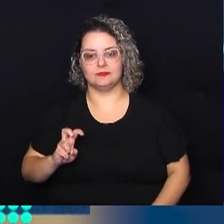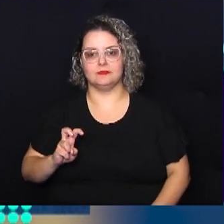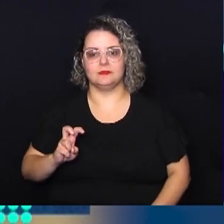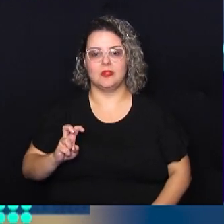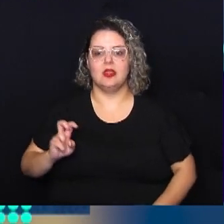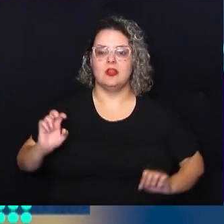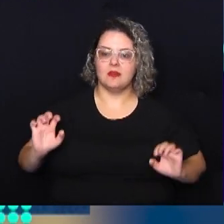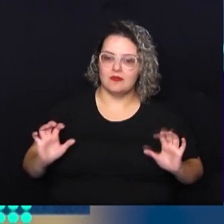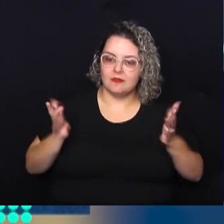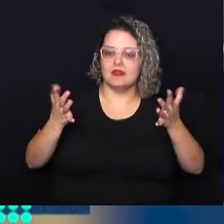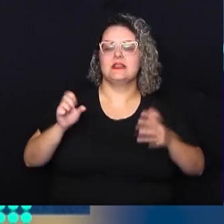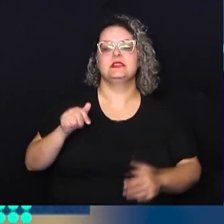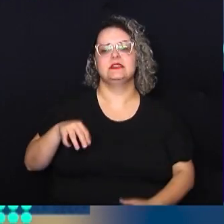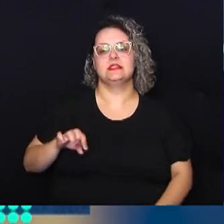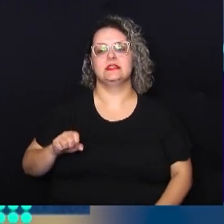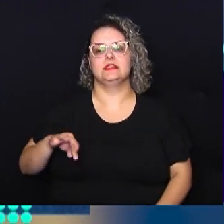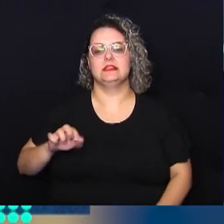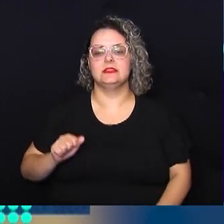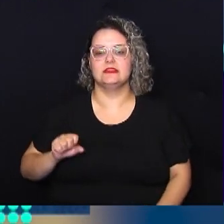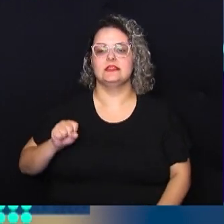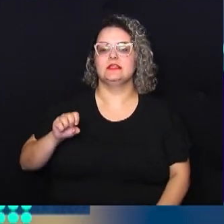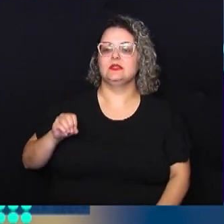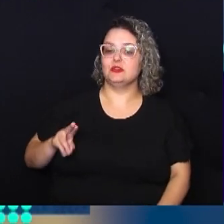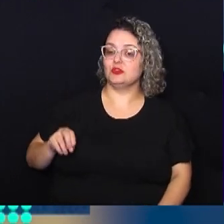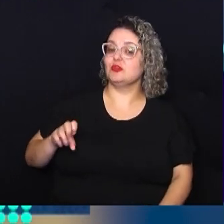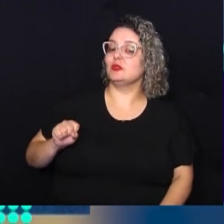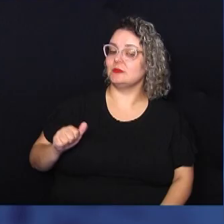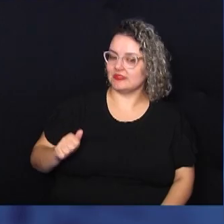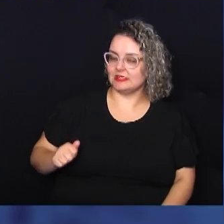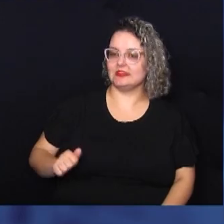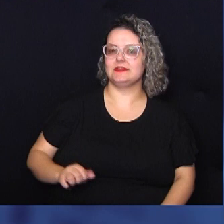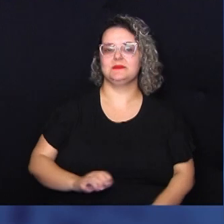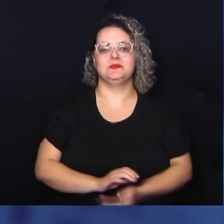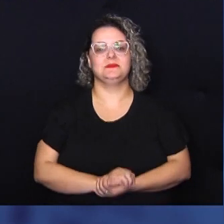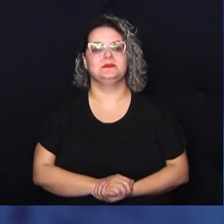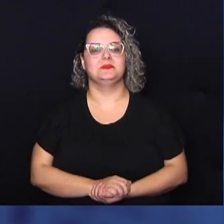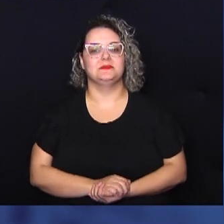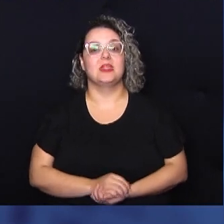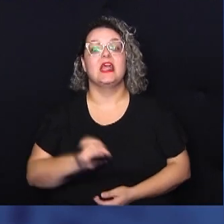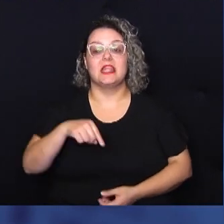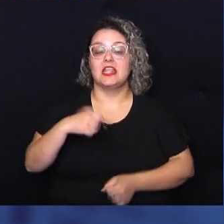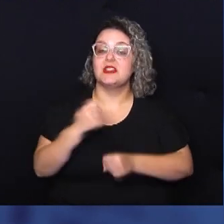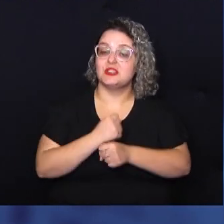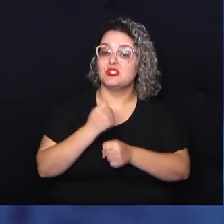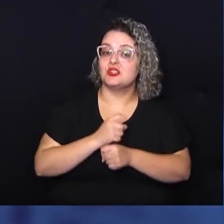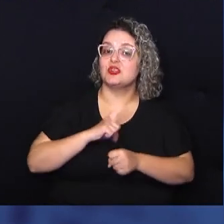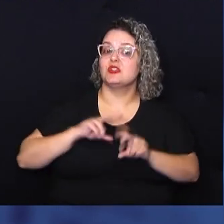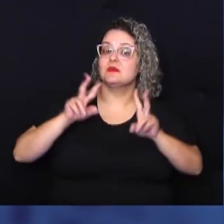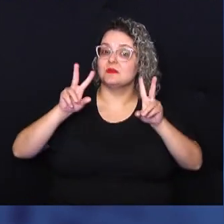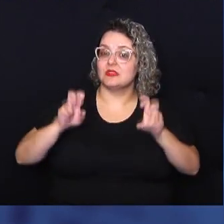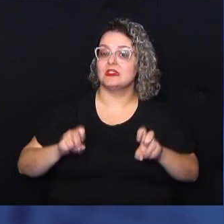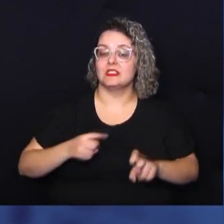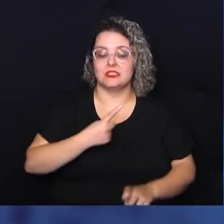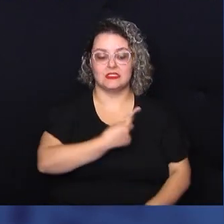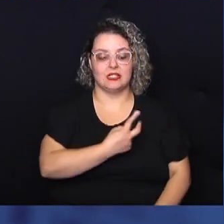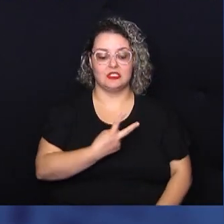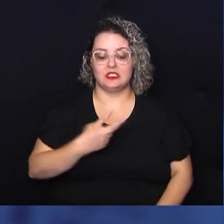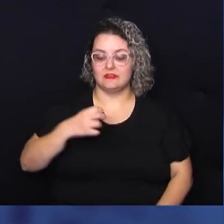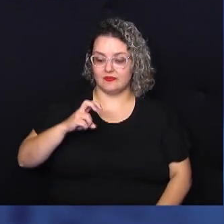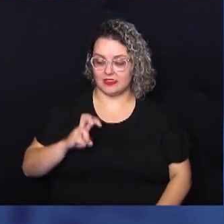Festa de Santana na Praça Beira Rio, no distrito de Sousas. Neste ano, com o tema 125